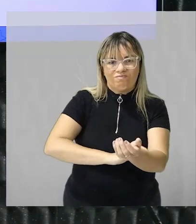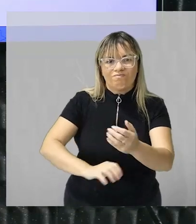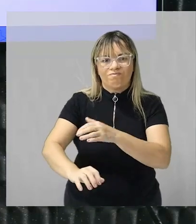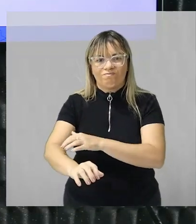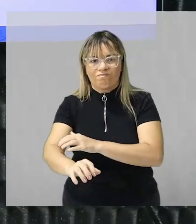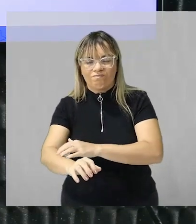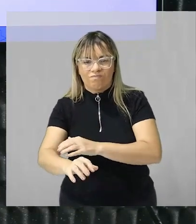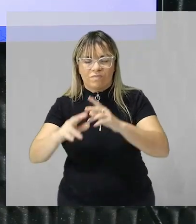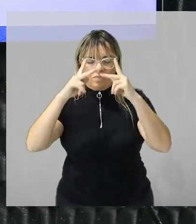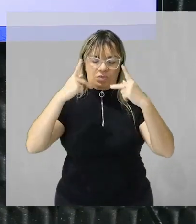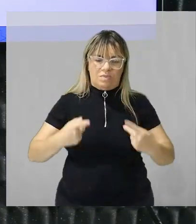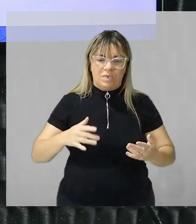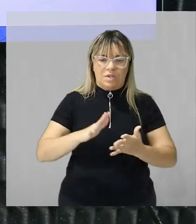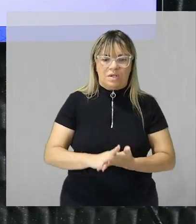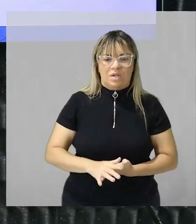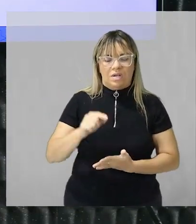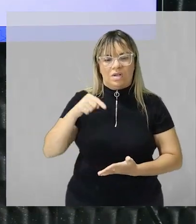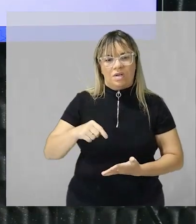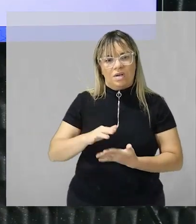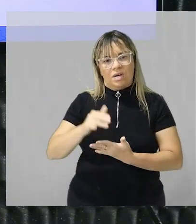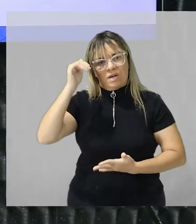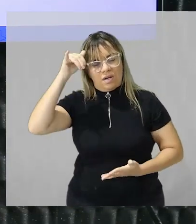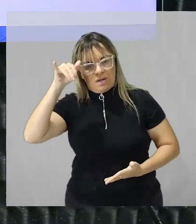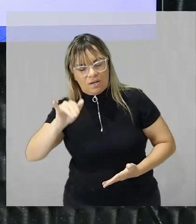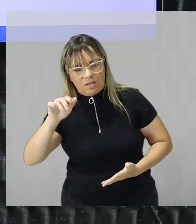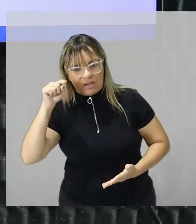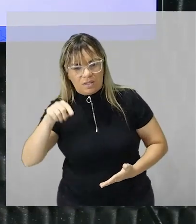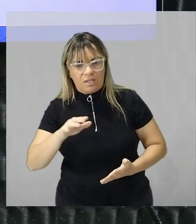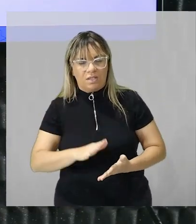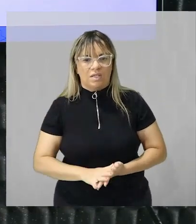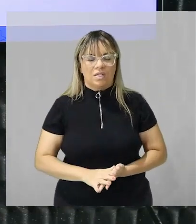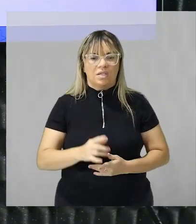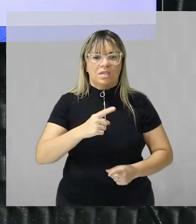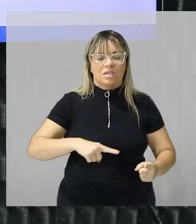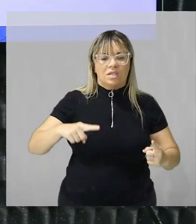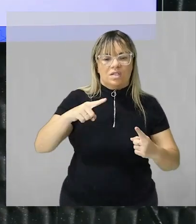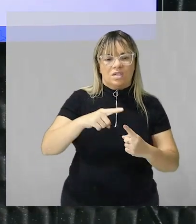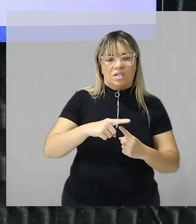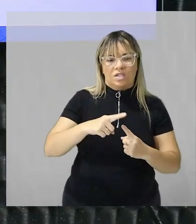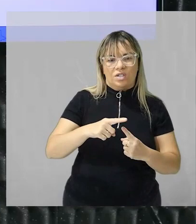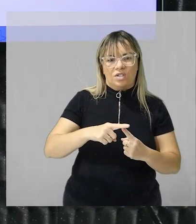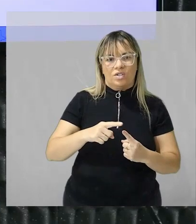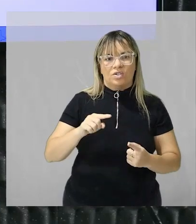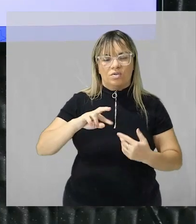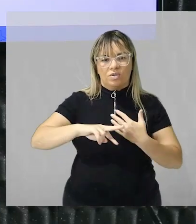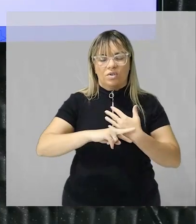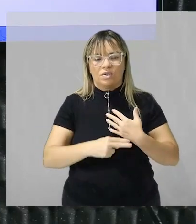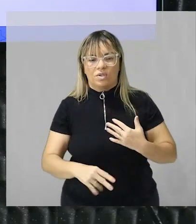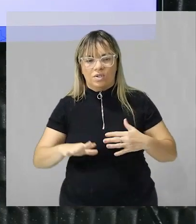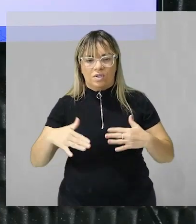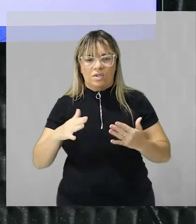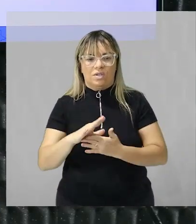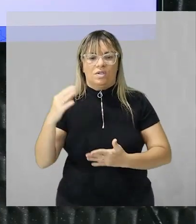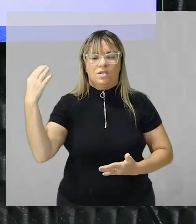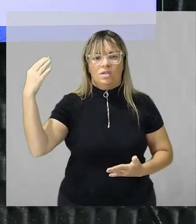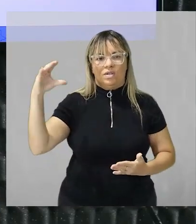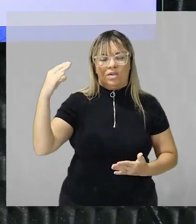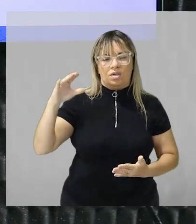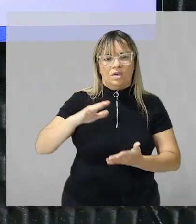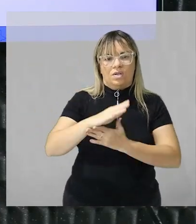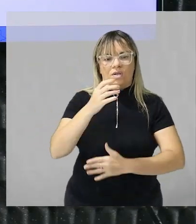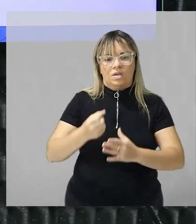esse tipo de reação, a ciência ela procurou produzir hormônios,